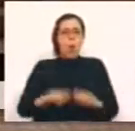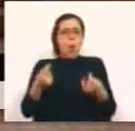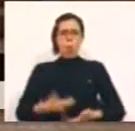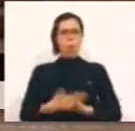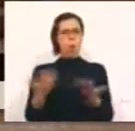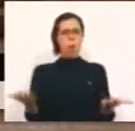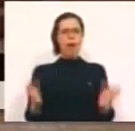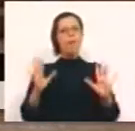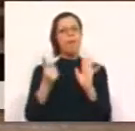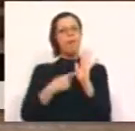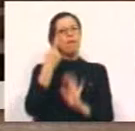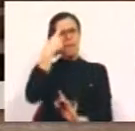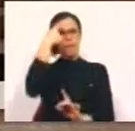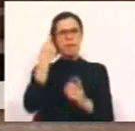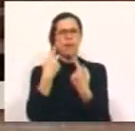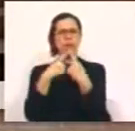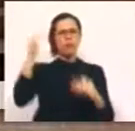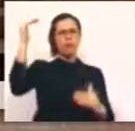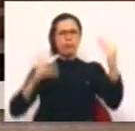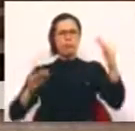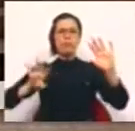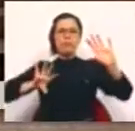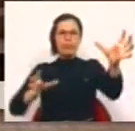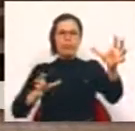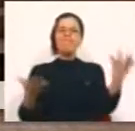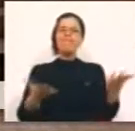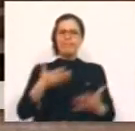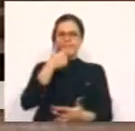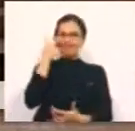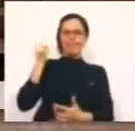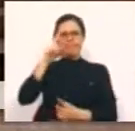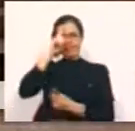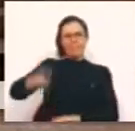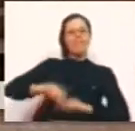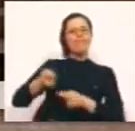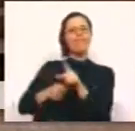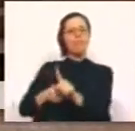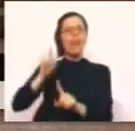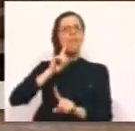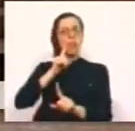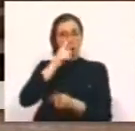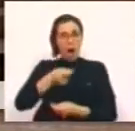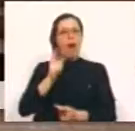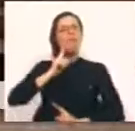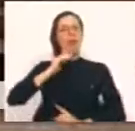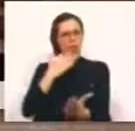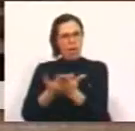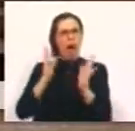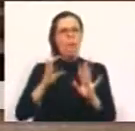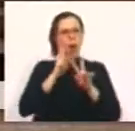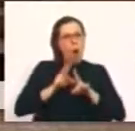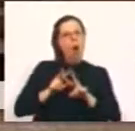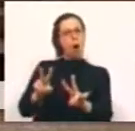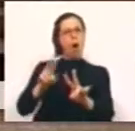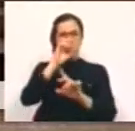investimento. Falta combater as assimetrias regionais, o abandono do mundo rural e valorizar a agricultura familiar. Falta olhar